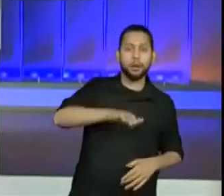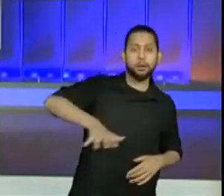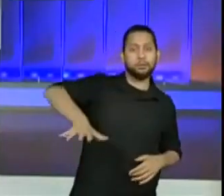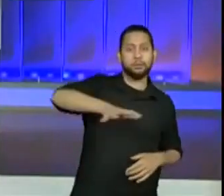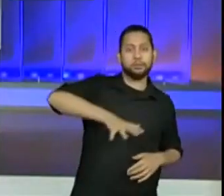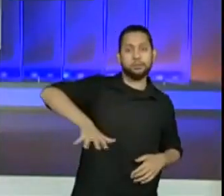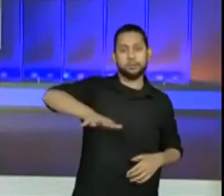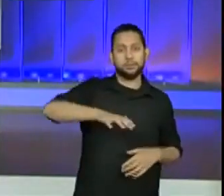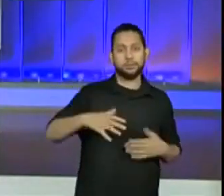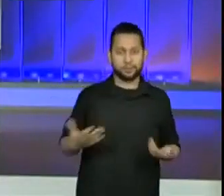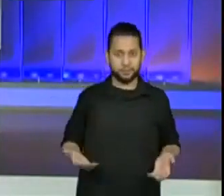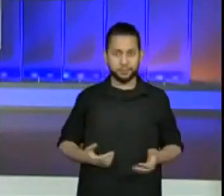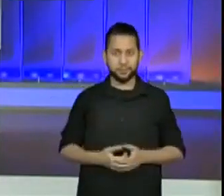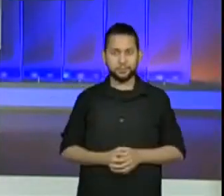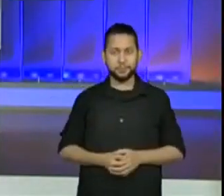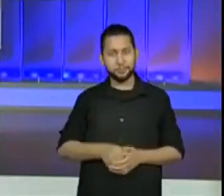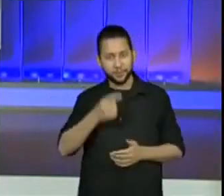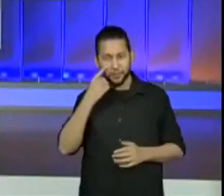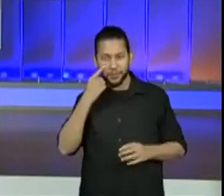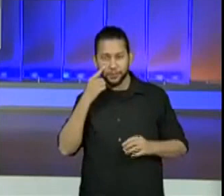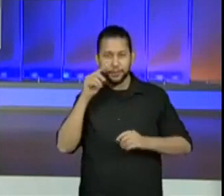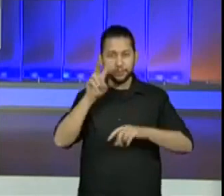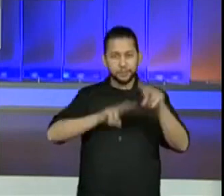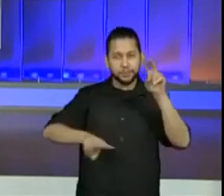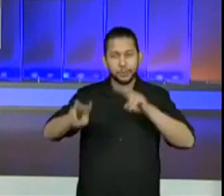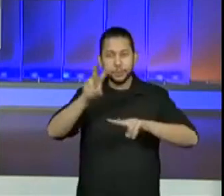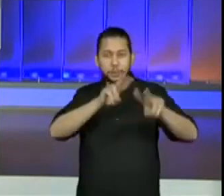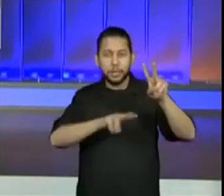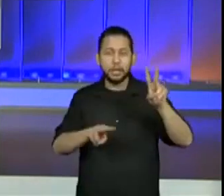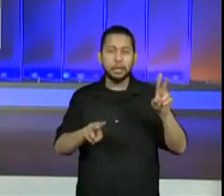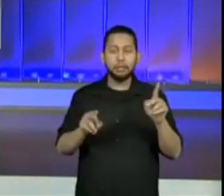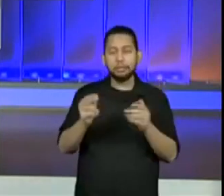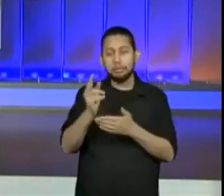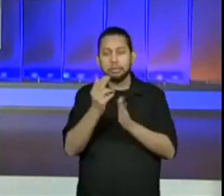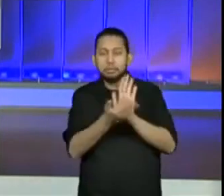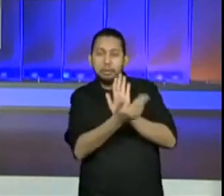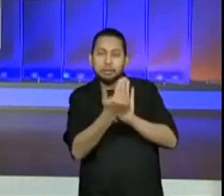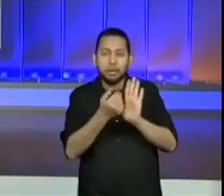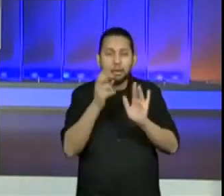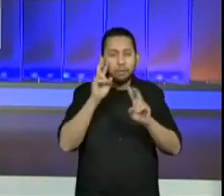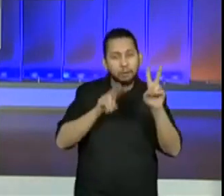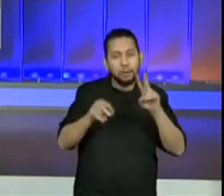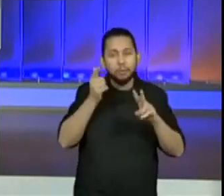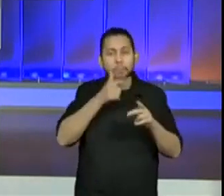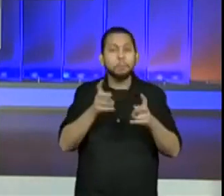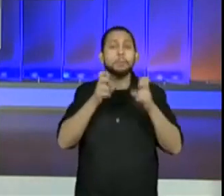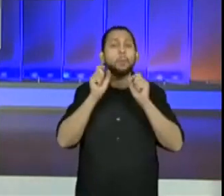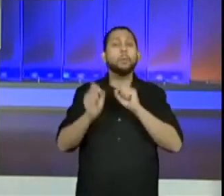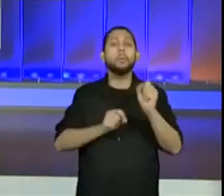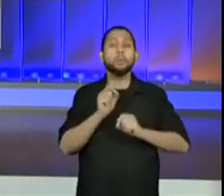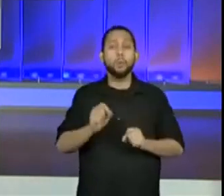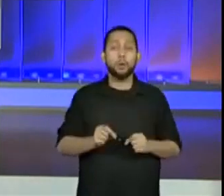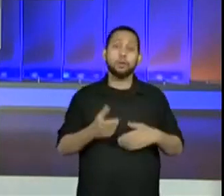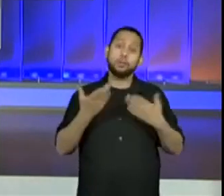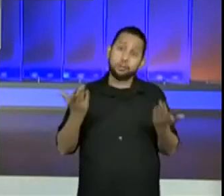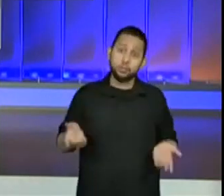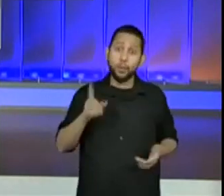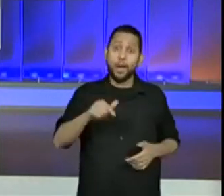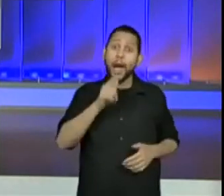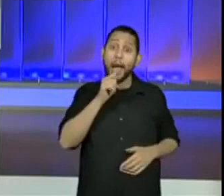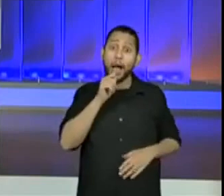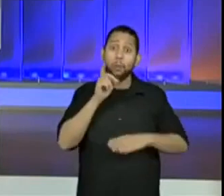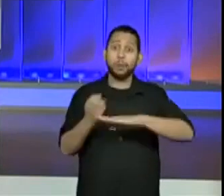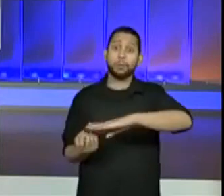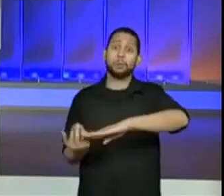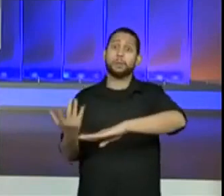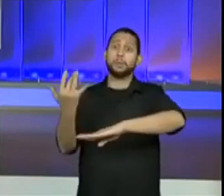Temos então um pequeno vídeo aí com uma animação em que a gente conseguiu observar o quê? O ciclo hidrológico, o